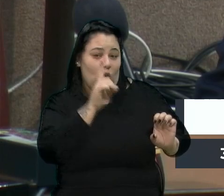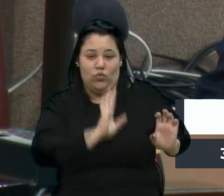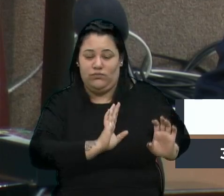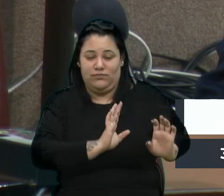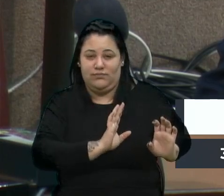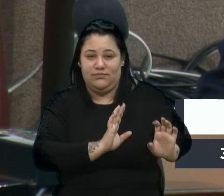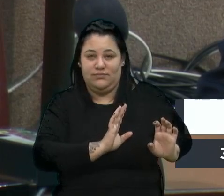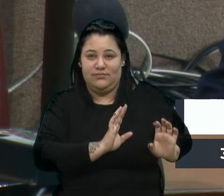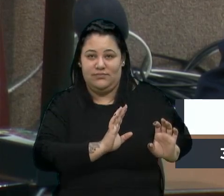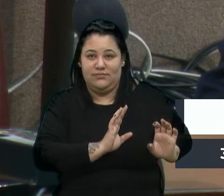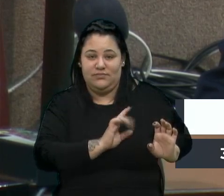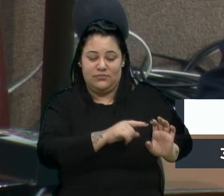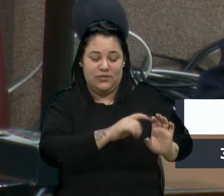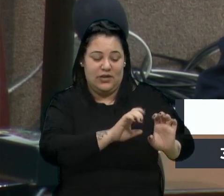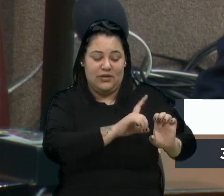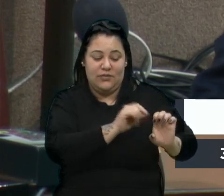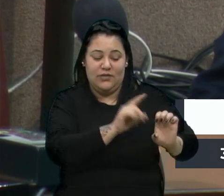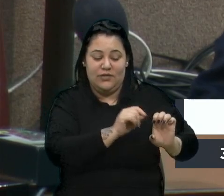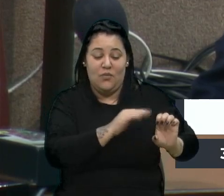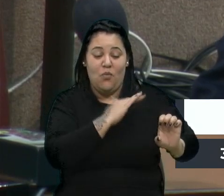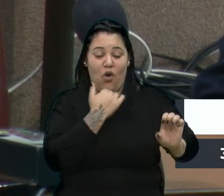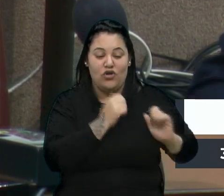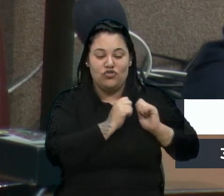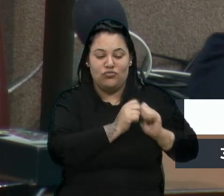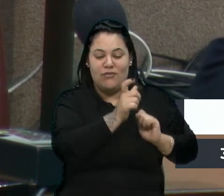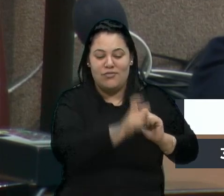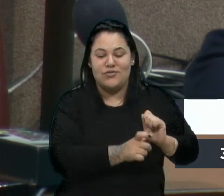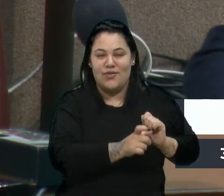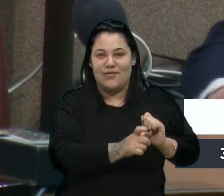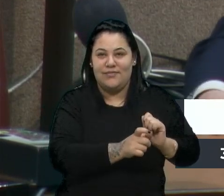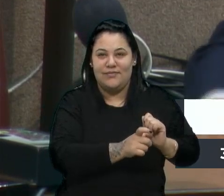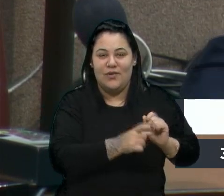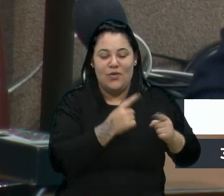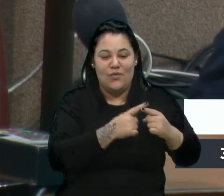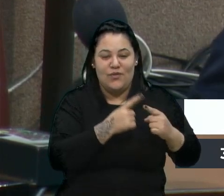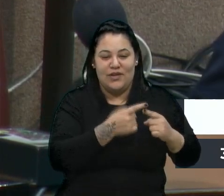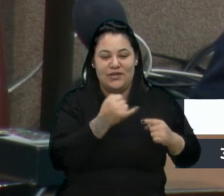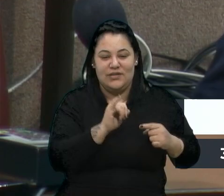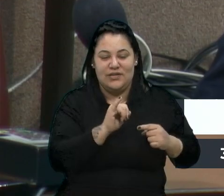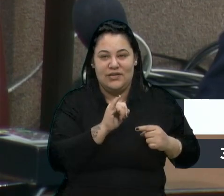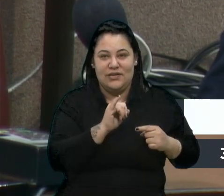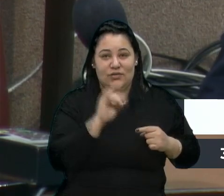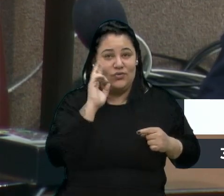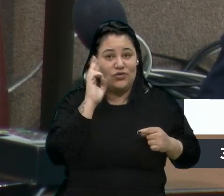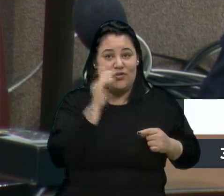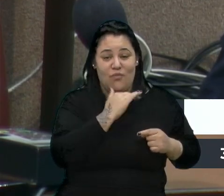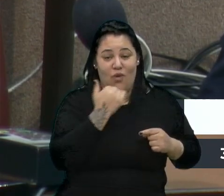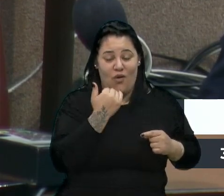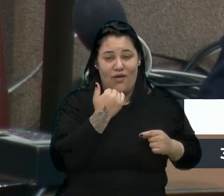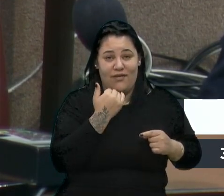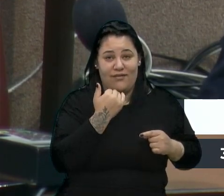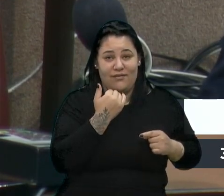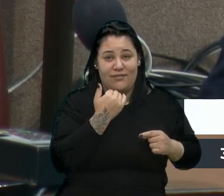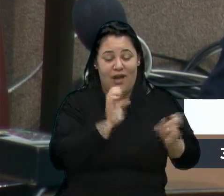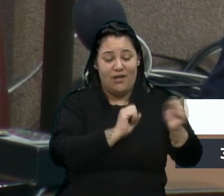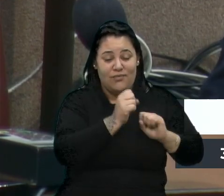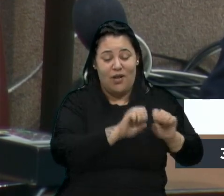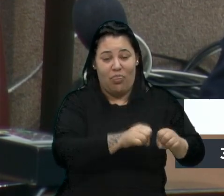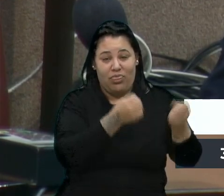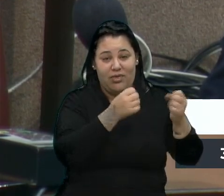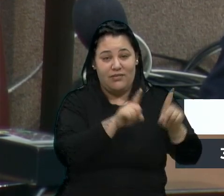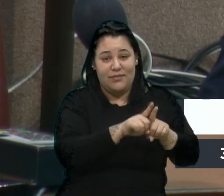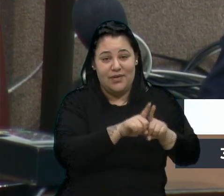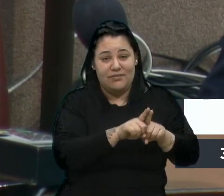o negócio morre junto com o dono. Quando o dono morre, o negócio morre. Tá? E é o que está acontecendo hoje no